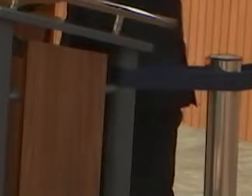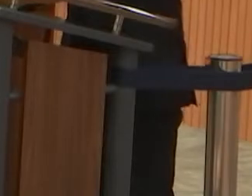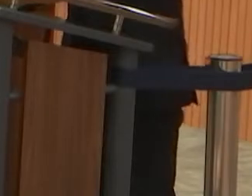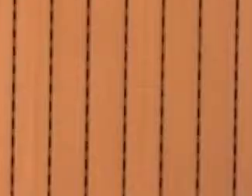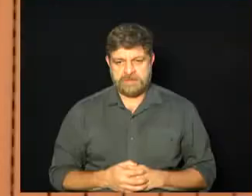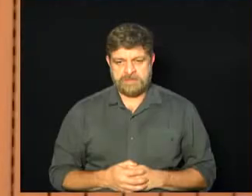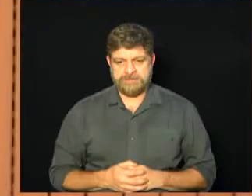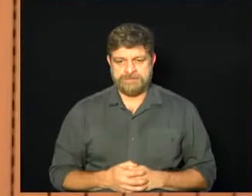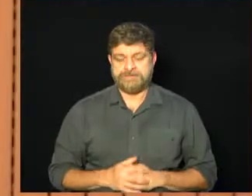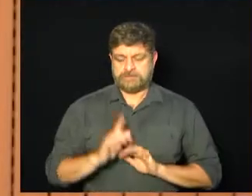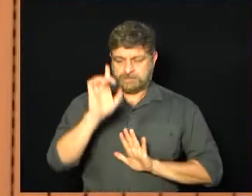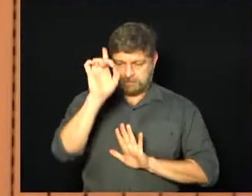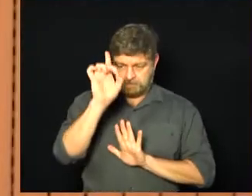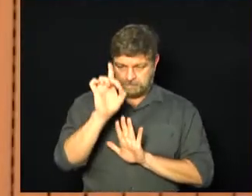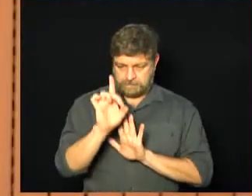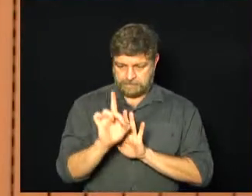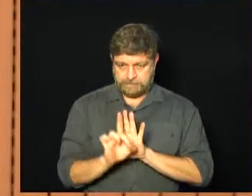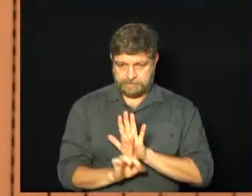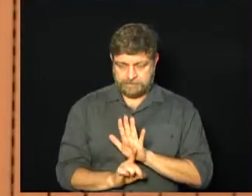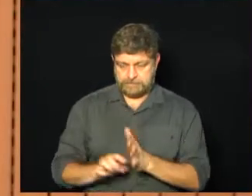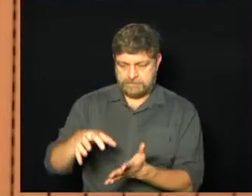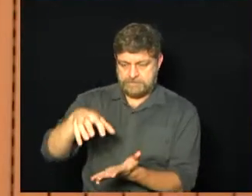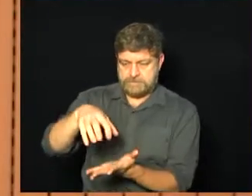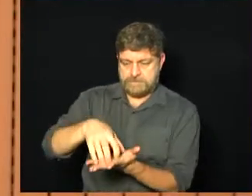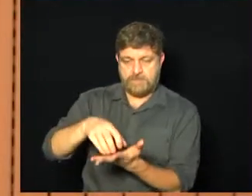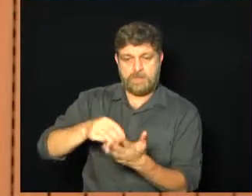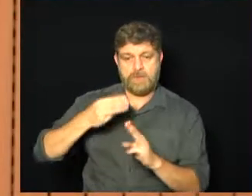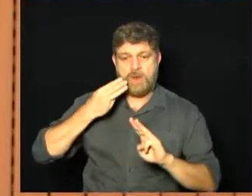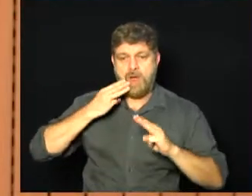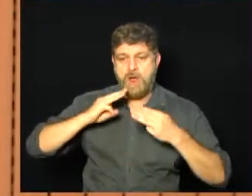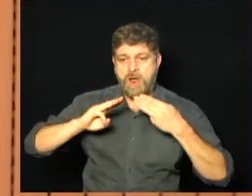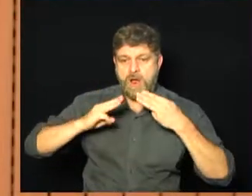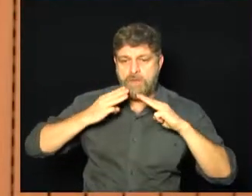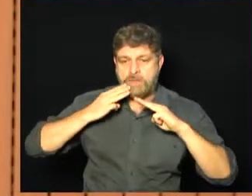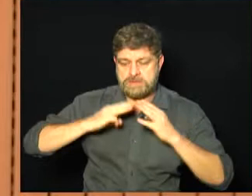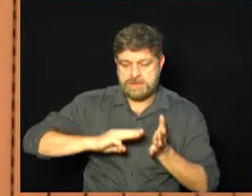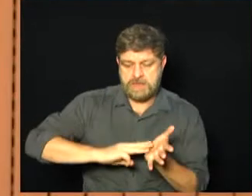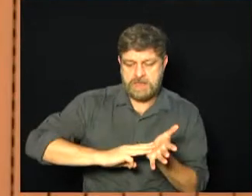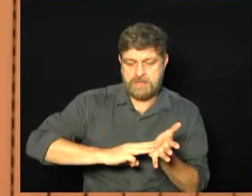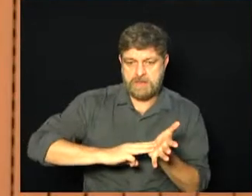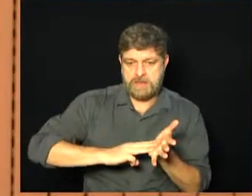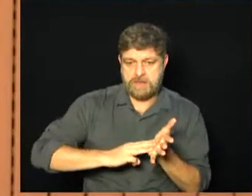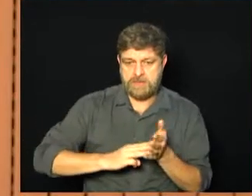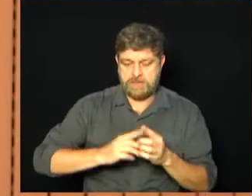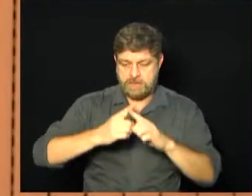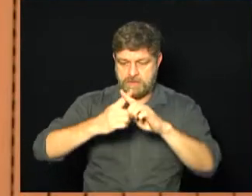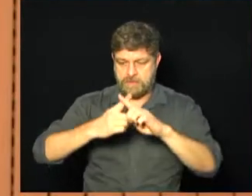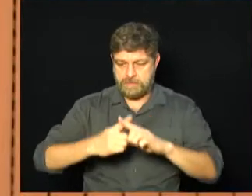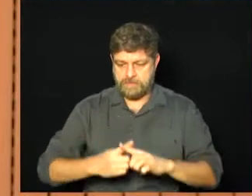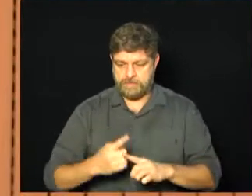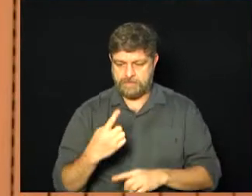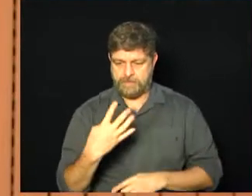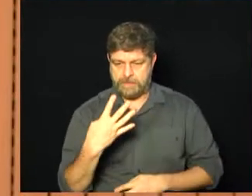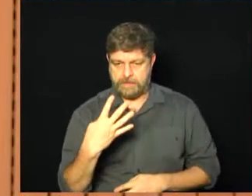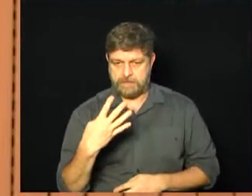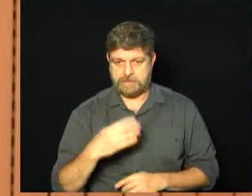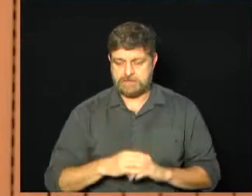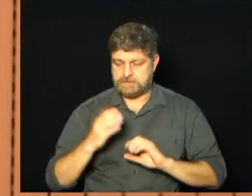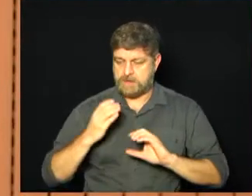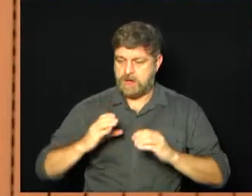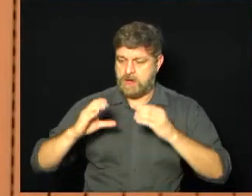E o diretor do Conservatório Pro Música e membro da comissão julgadora do 14º Concurso de